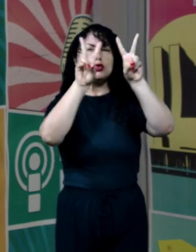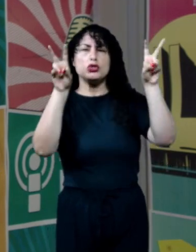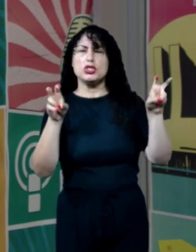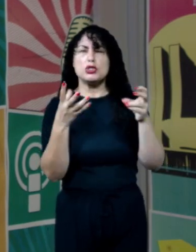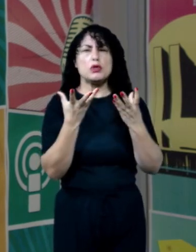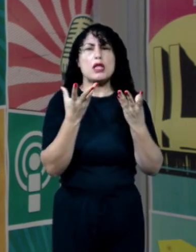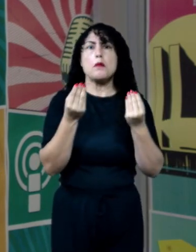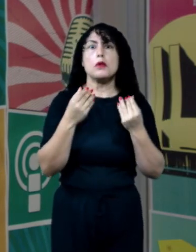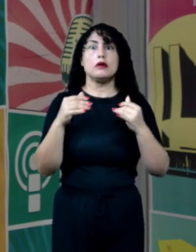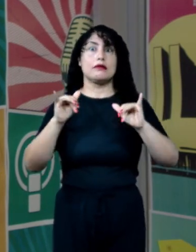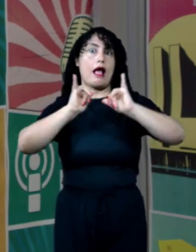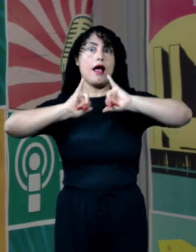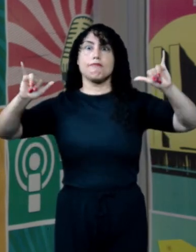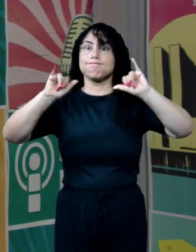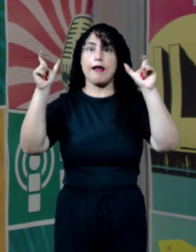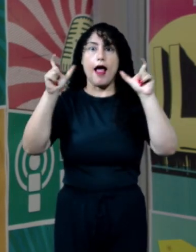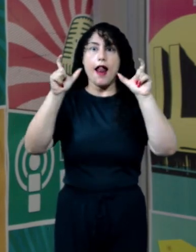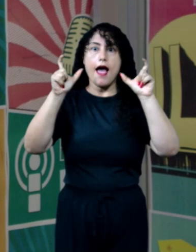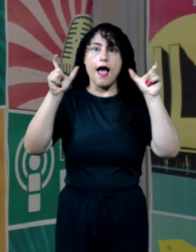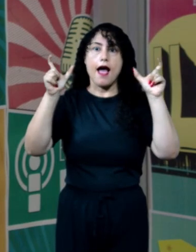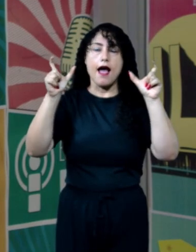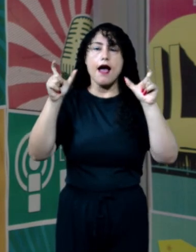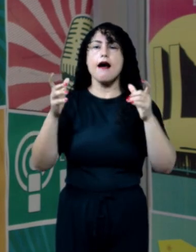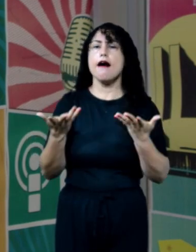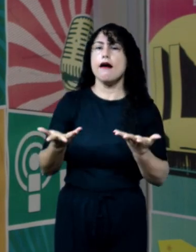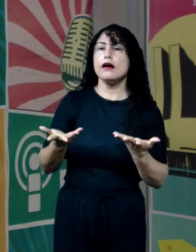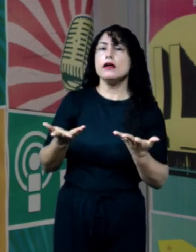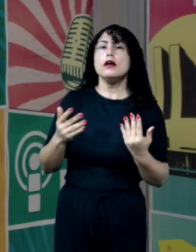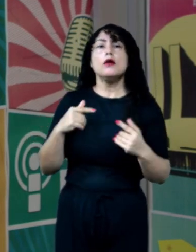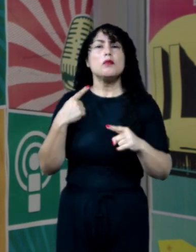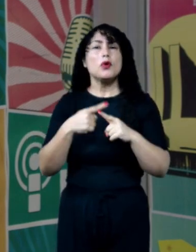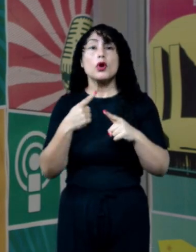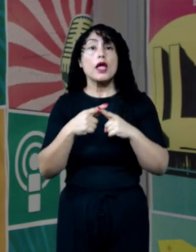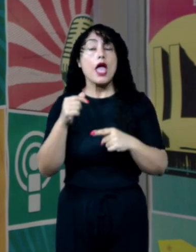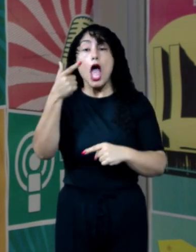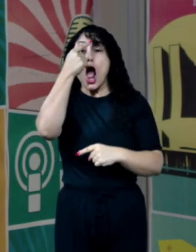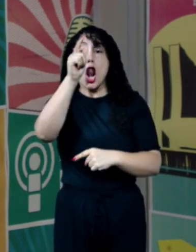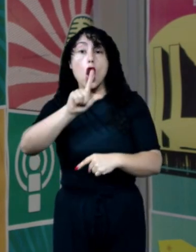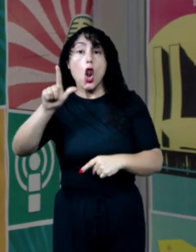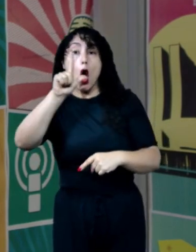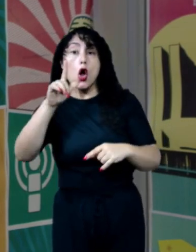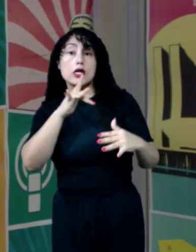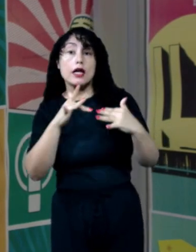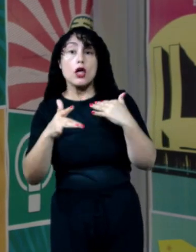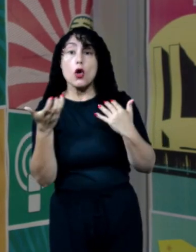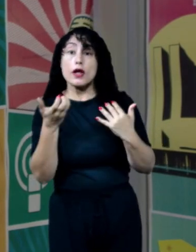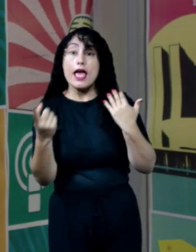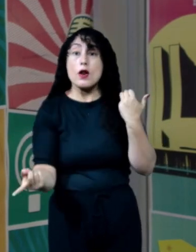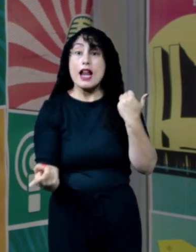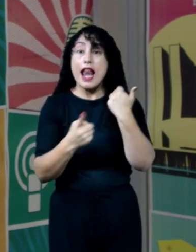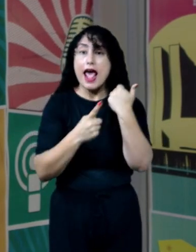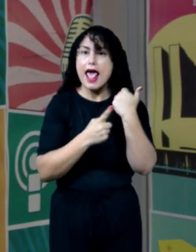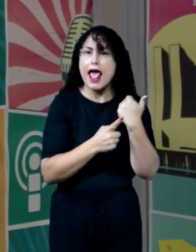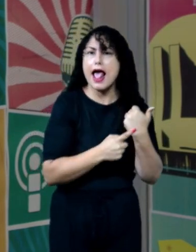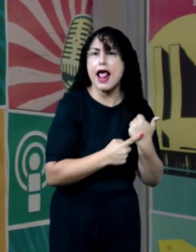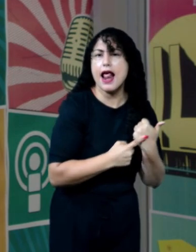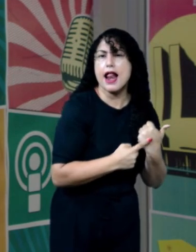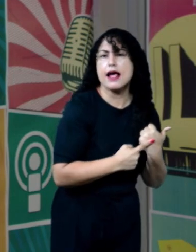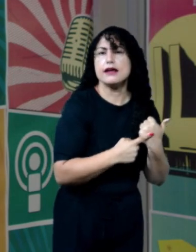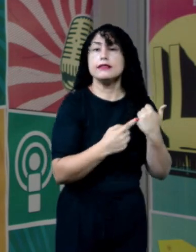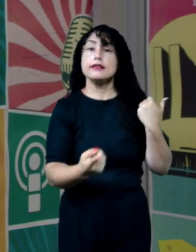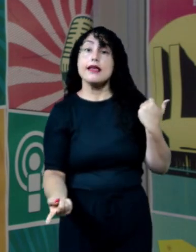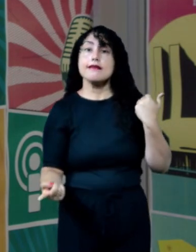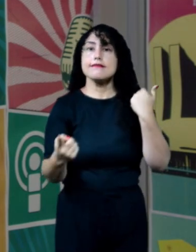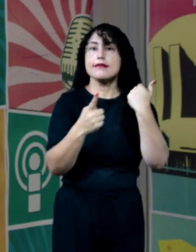muito alarmista, sensacionalista, sabe, Ana? Porque é a lógica da rede social. Eu quero like, eu quero cliques. Você clica na minha